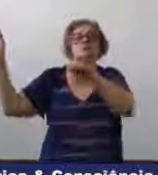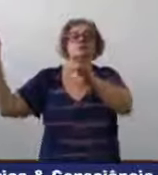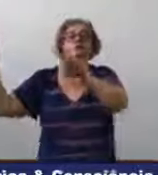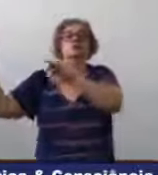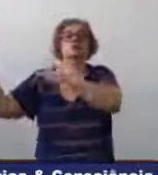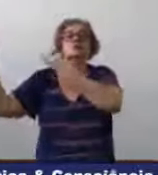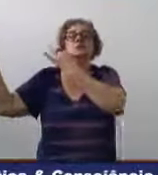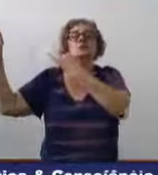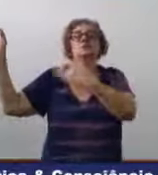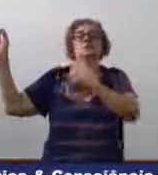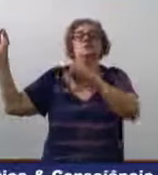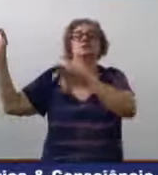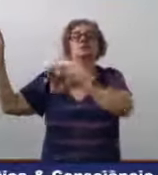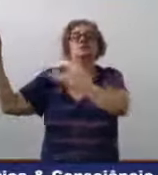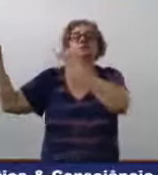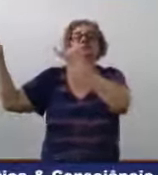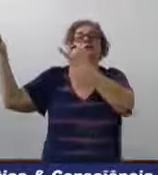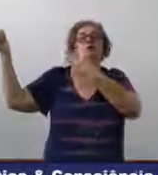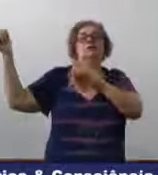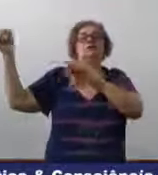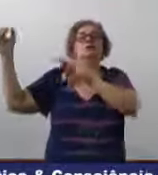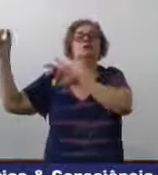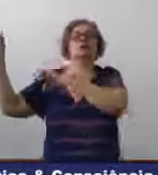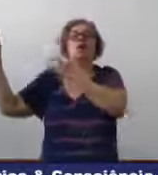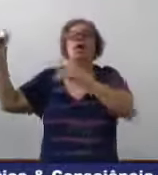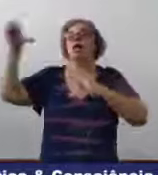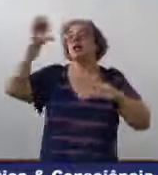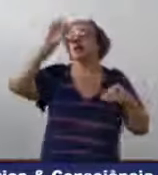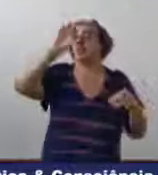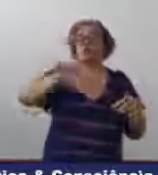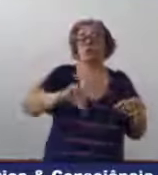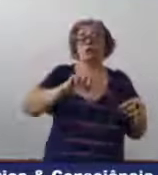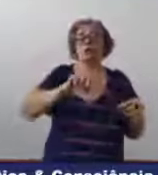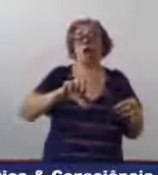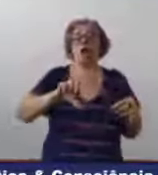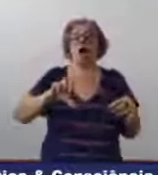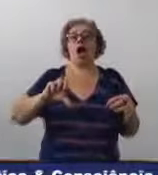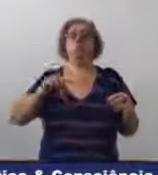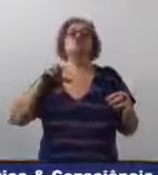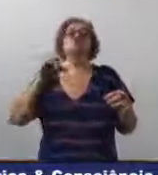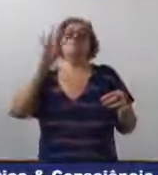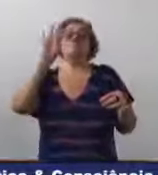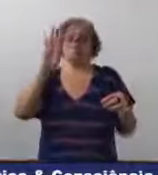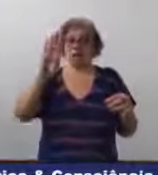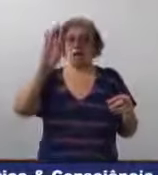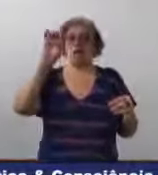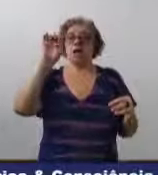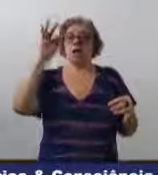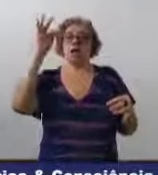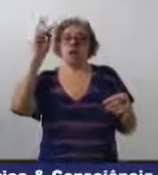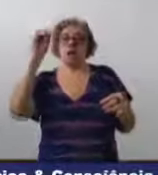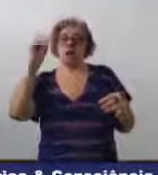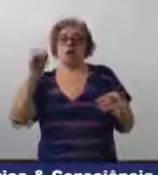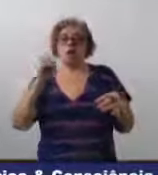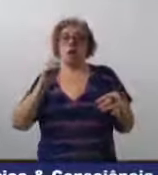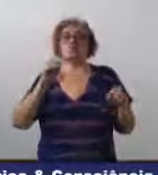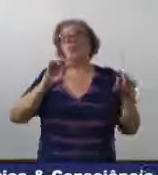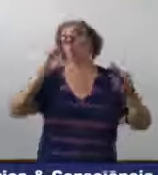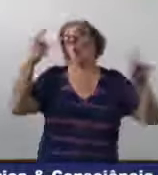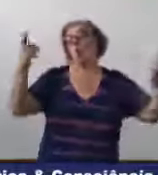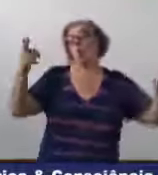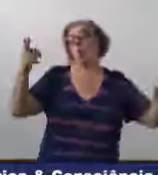violino afinado, tocar a Nona Sinfonia de Beethoven? Ou a Música